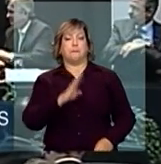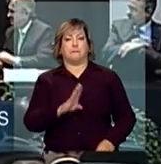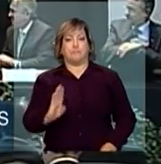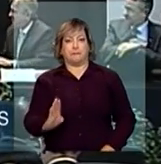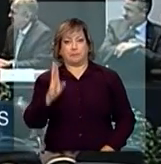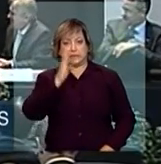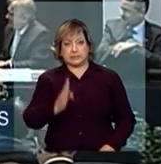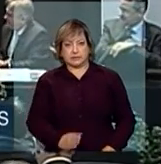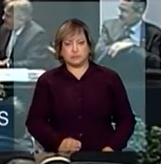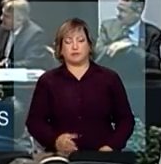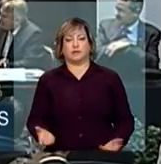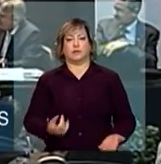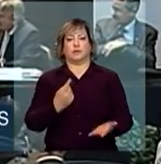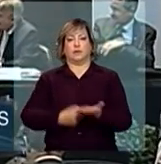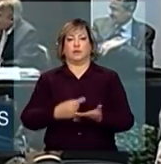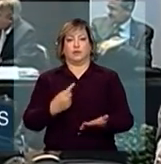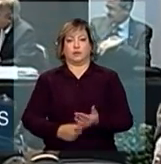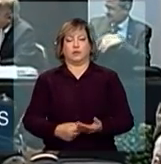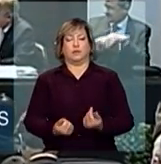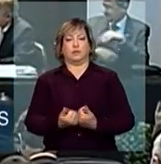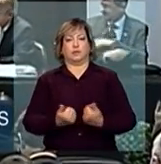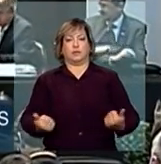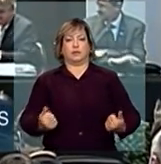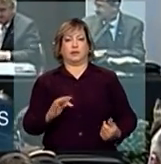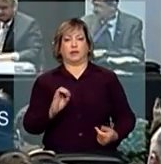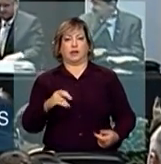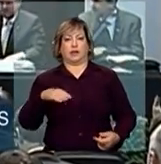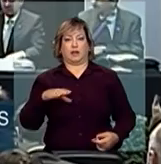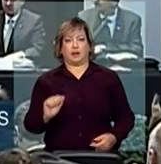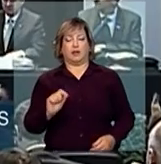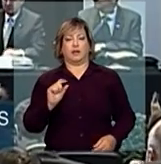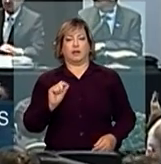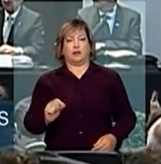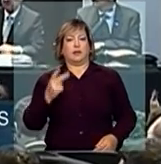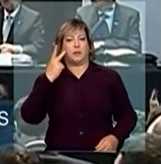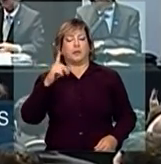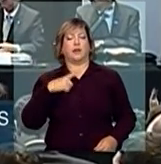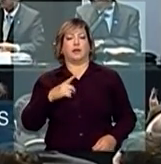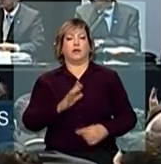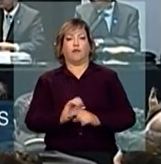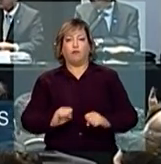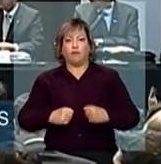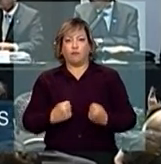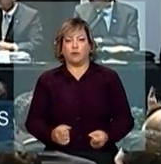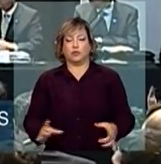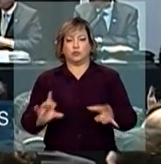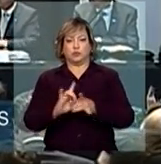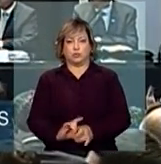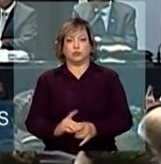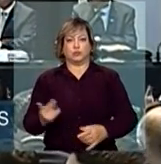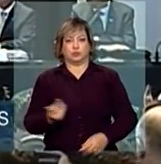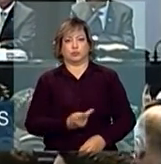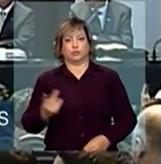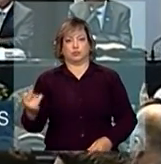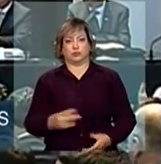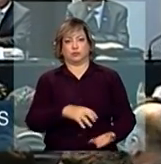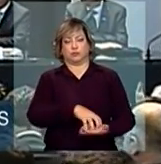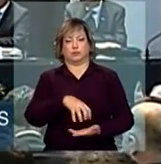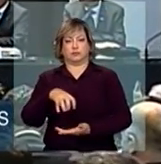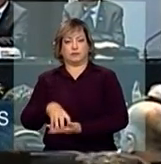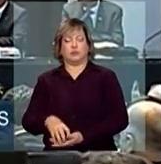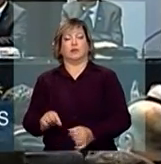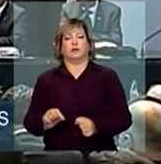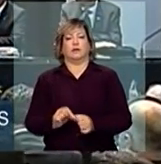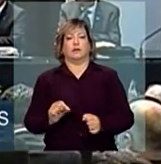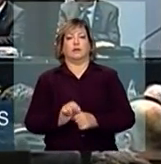o Acordo de Cooperação Técnica, destinado a reforçar a atuação conjunta das duas entidades na promoção